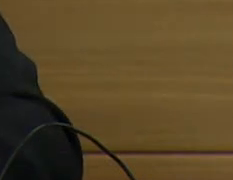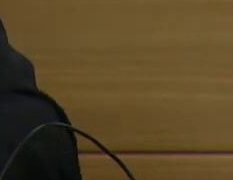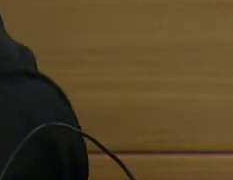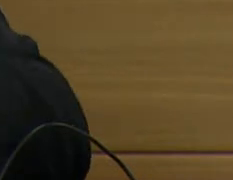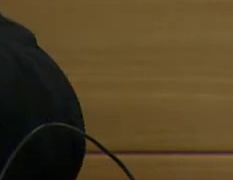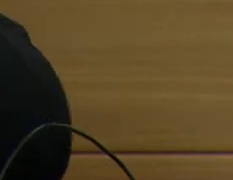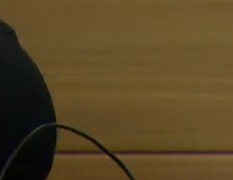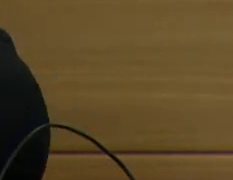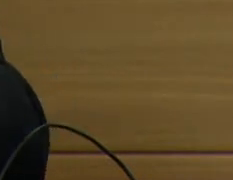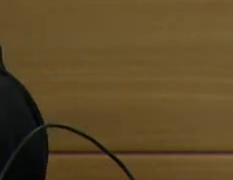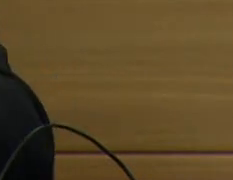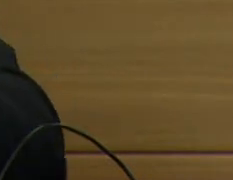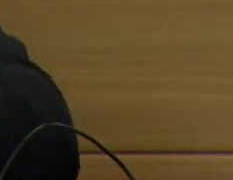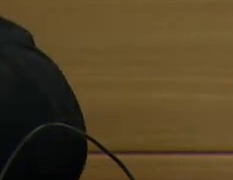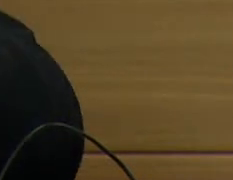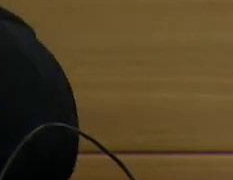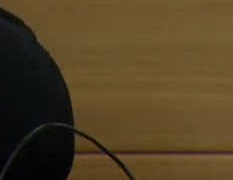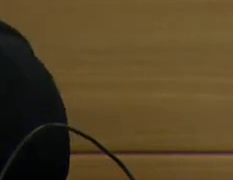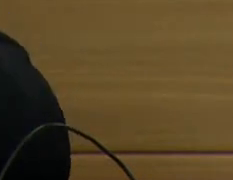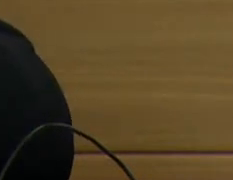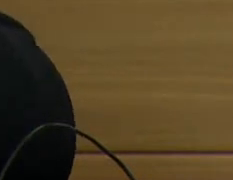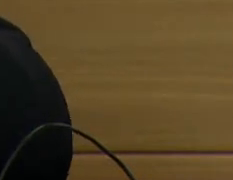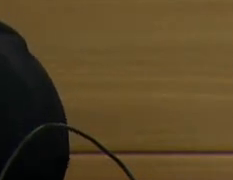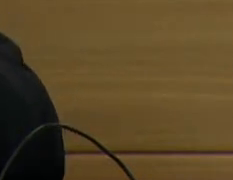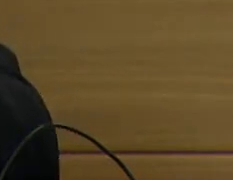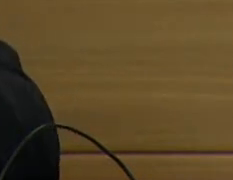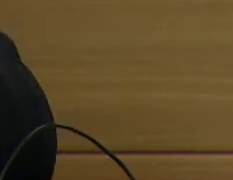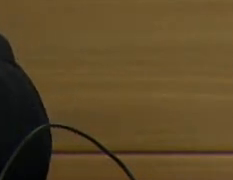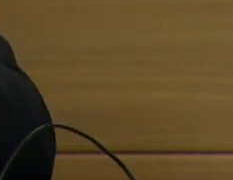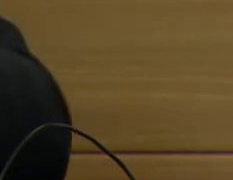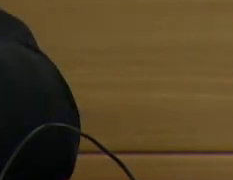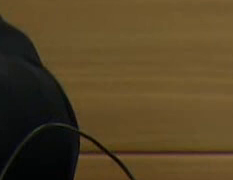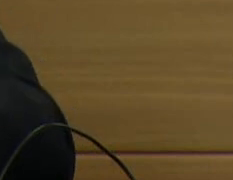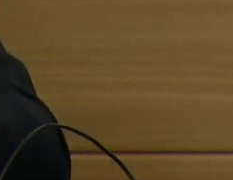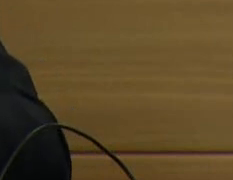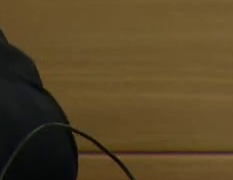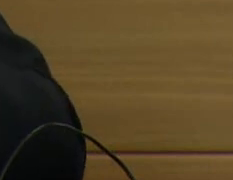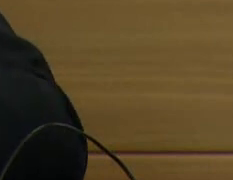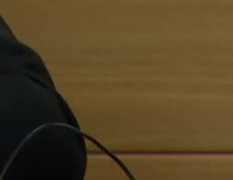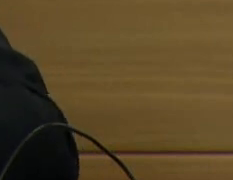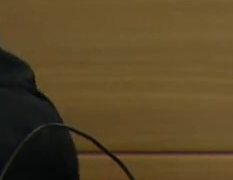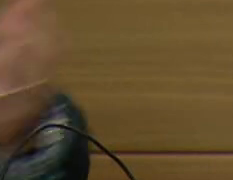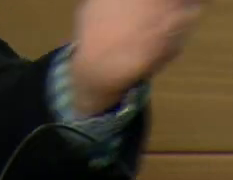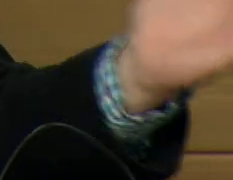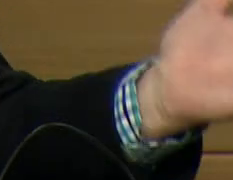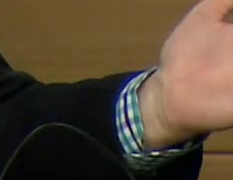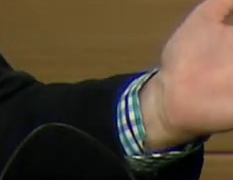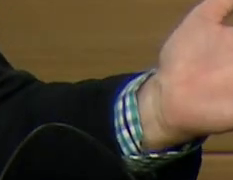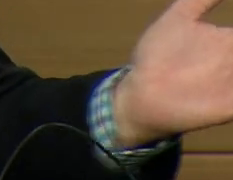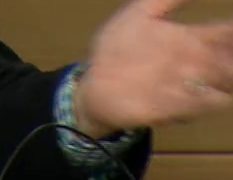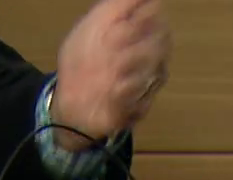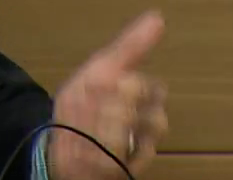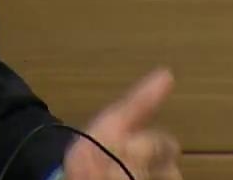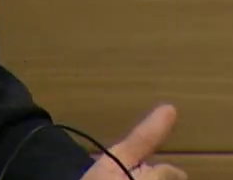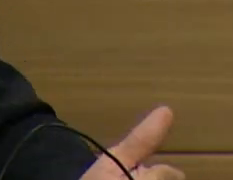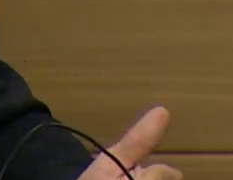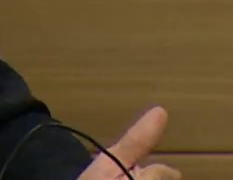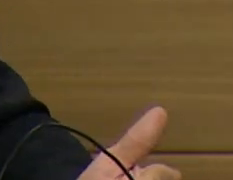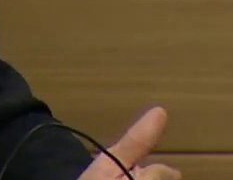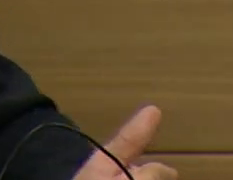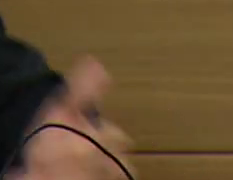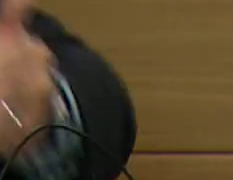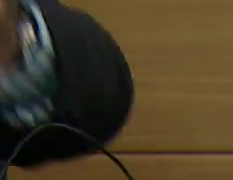Das 6 às 8 da manhã. Nós vamos marcar a sua data. Se tiver alguma alteração que eles observarem, eu vou tomar liberdade em respeito a esta